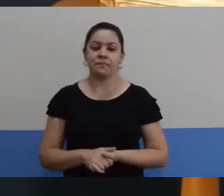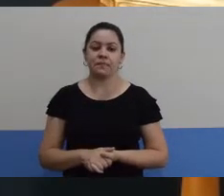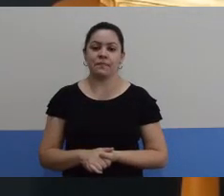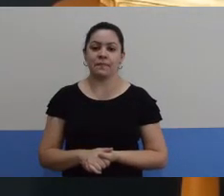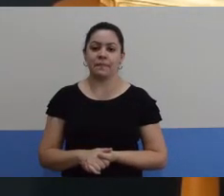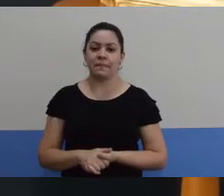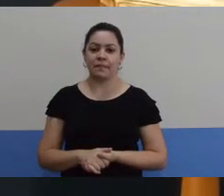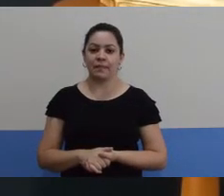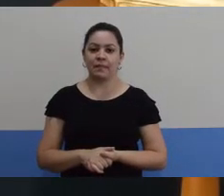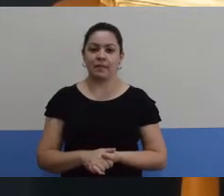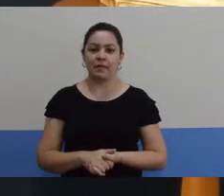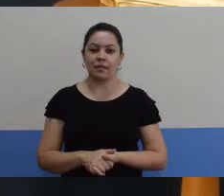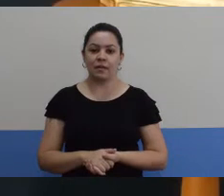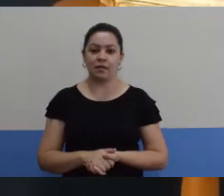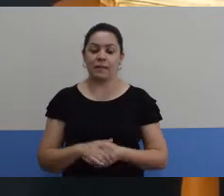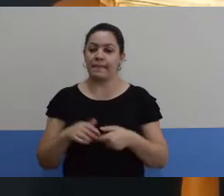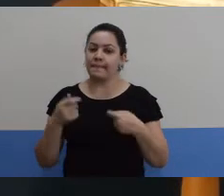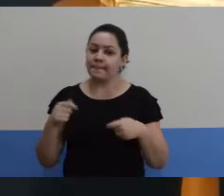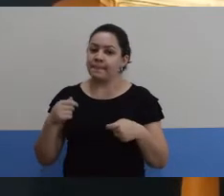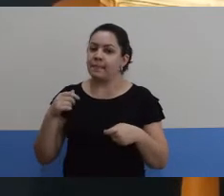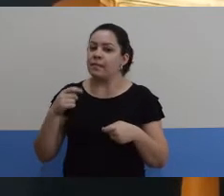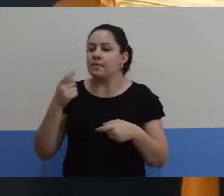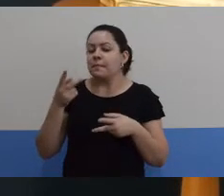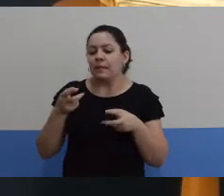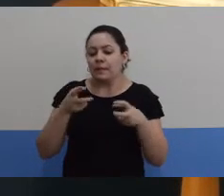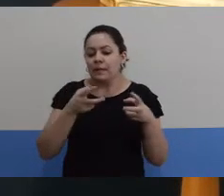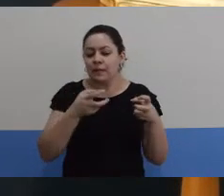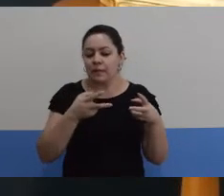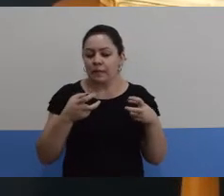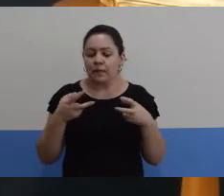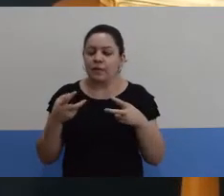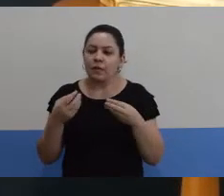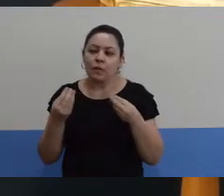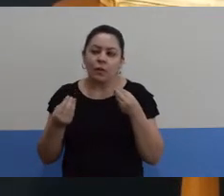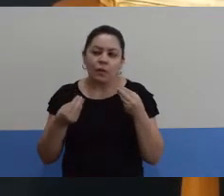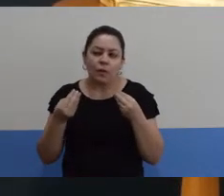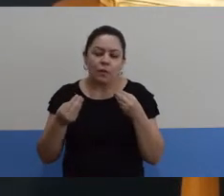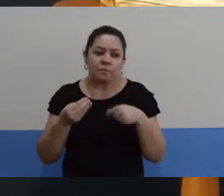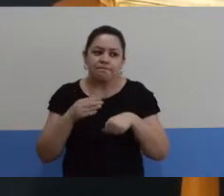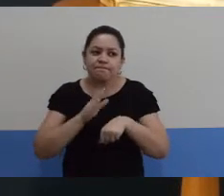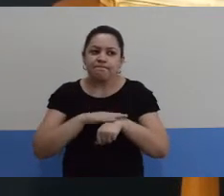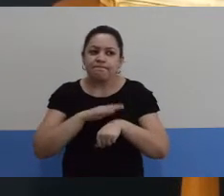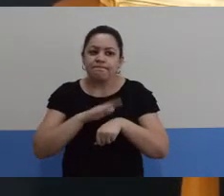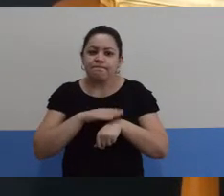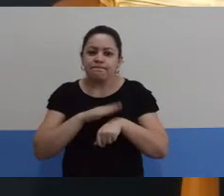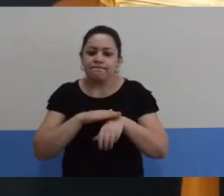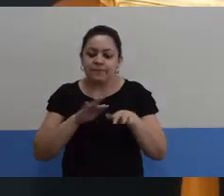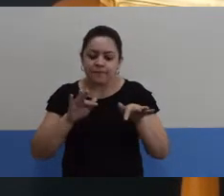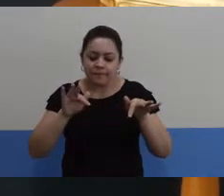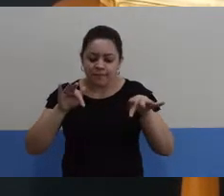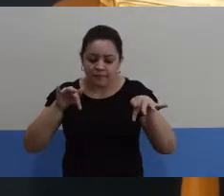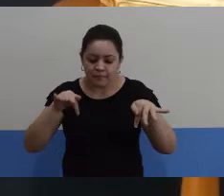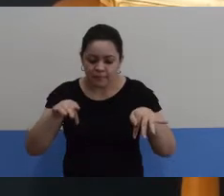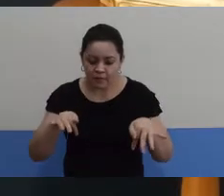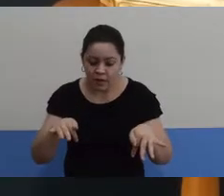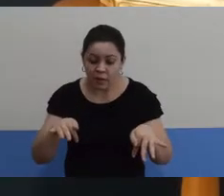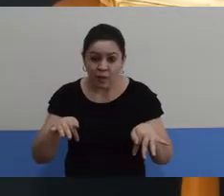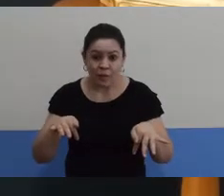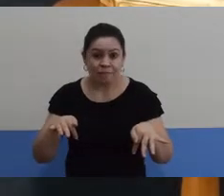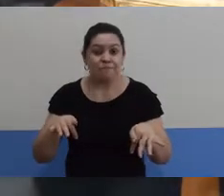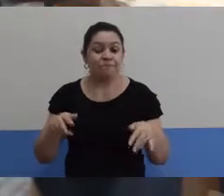Discernindo também os sinais dos tempos. Os sinais dos tempos. Temos seca no